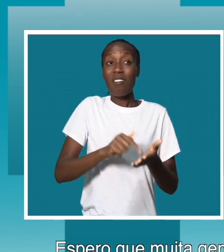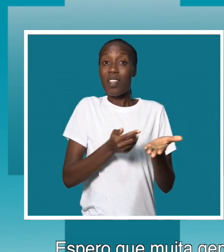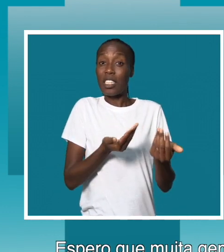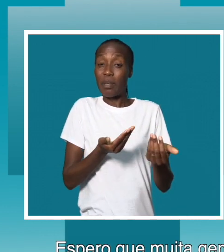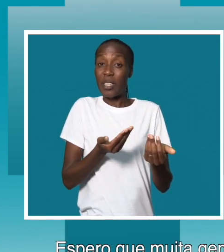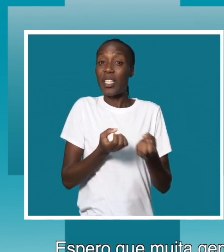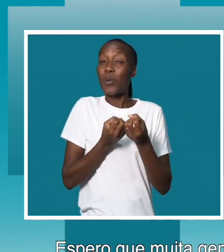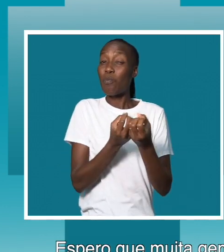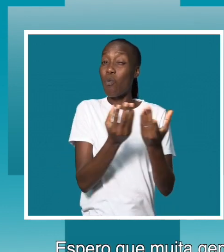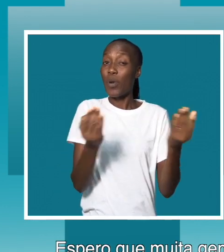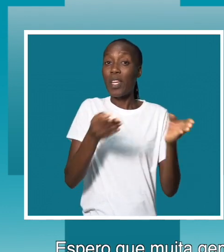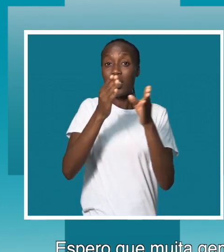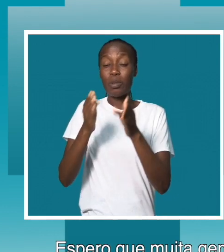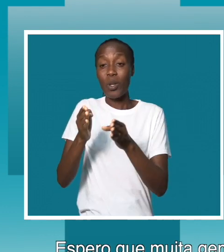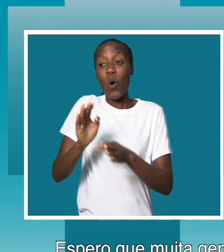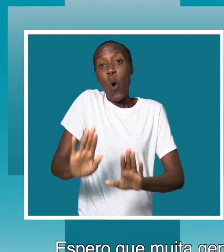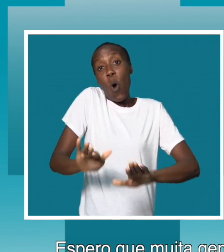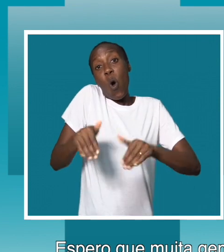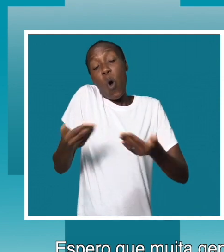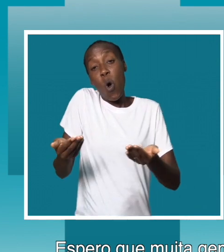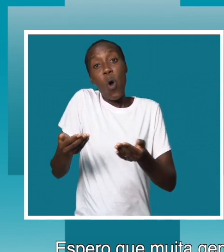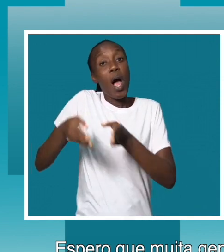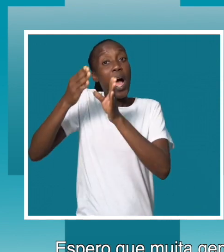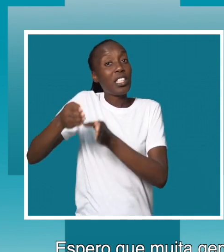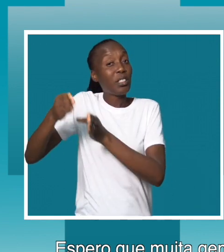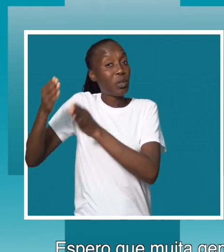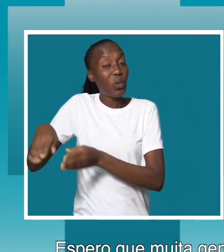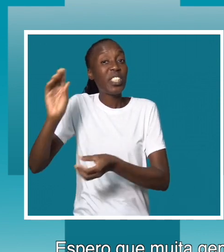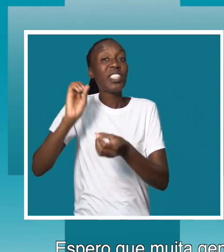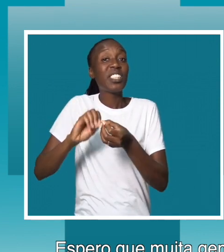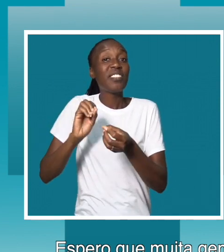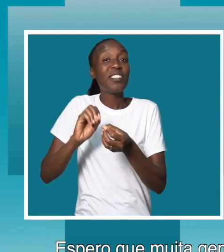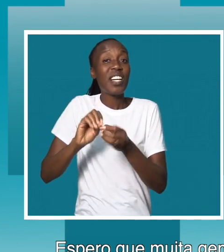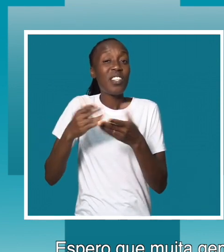Espero que muita gente ou aqueles que fazem